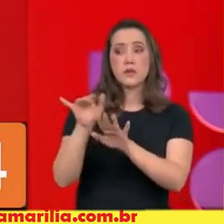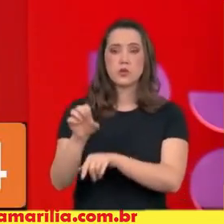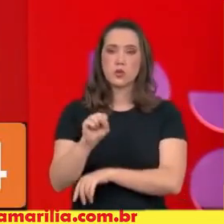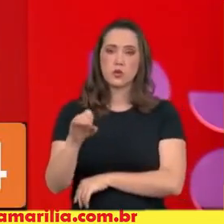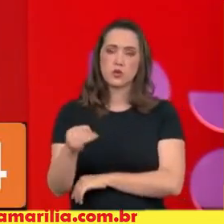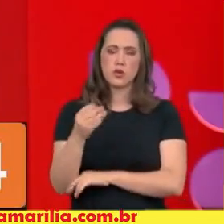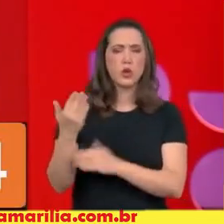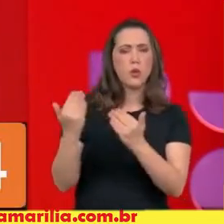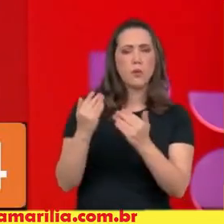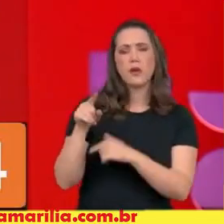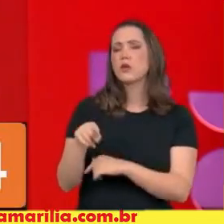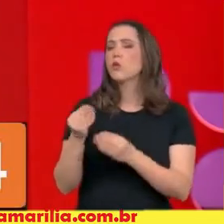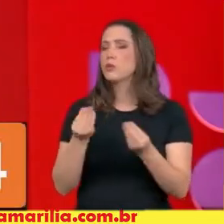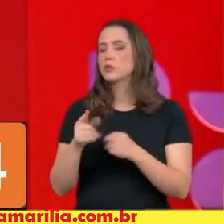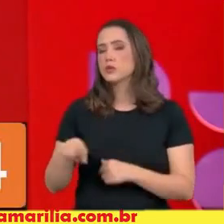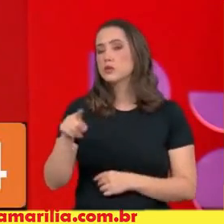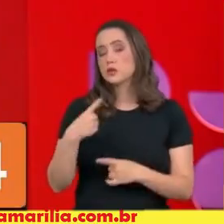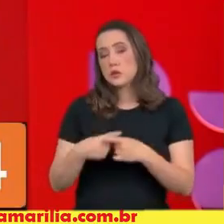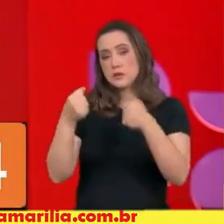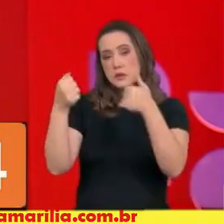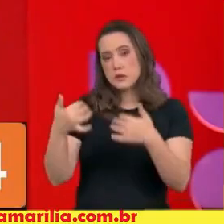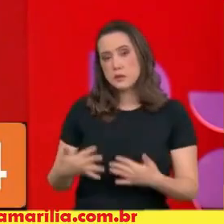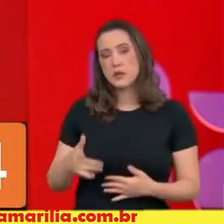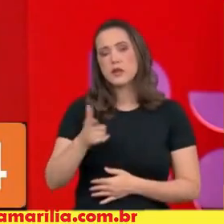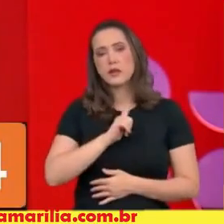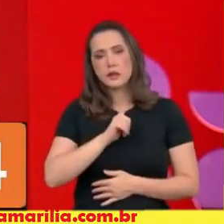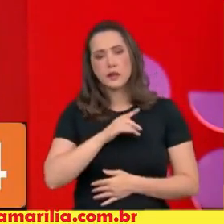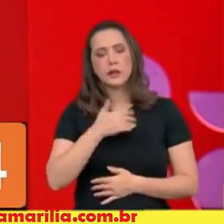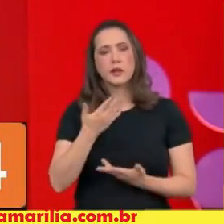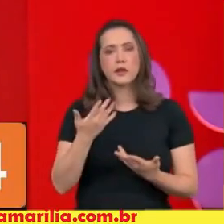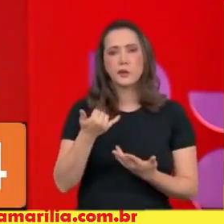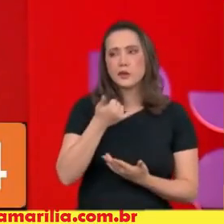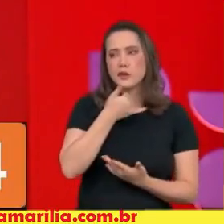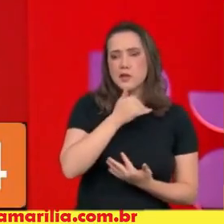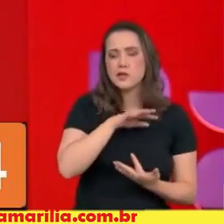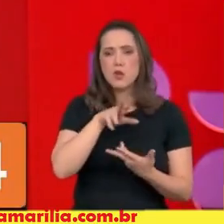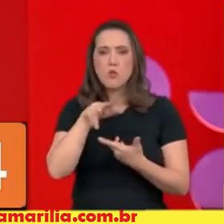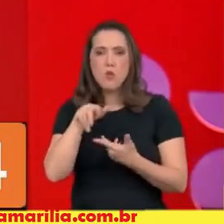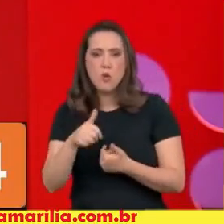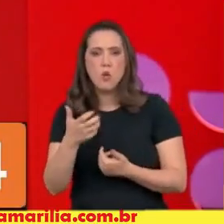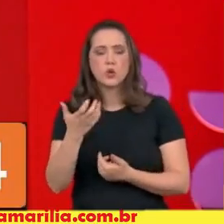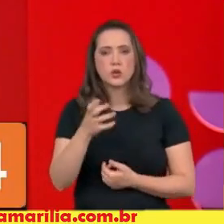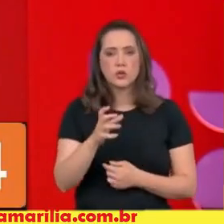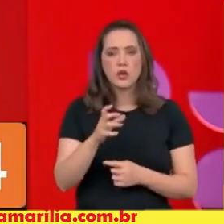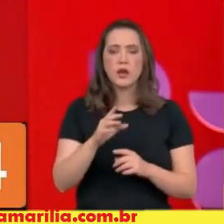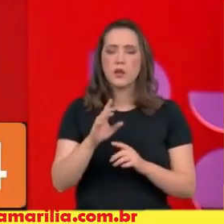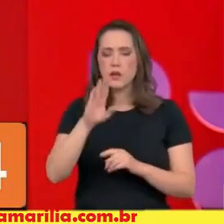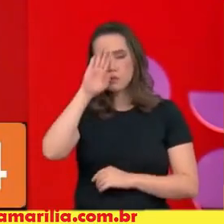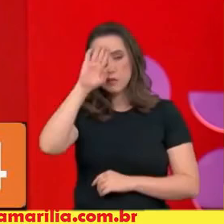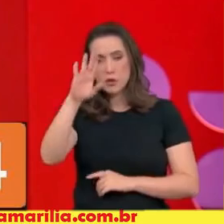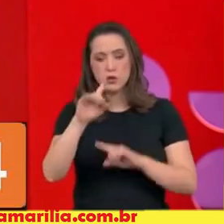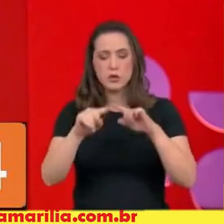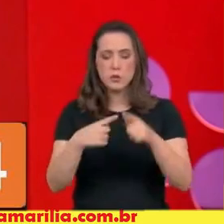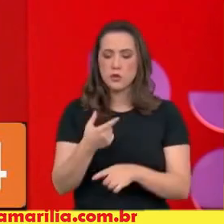essa questão? Porque você fala que há um descontentamento geral no mundo todo, principalmente a partir de 2008. Vamos lembrar